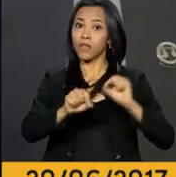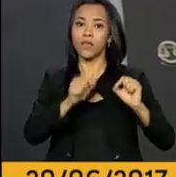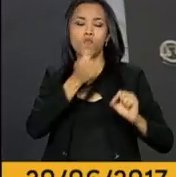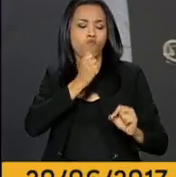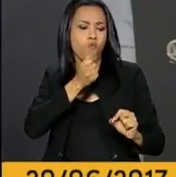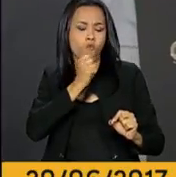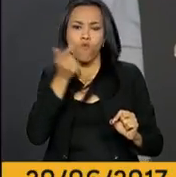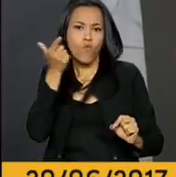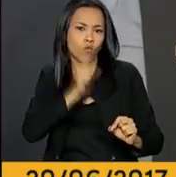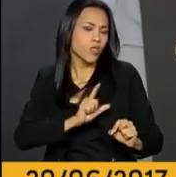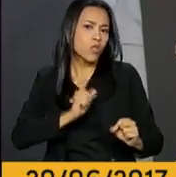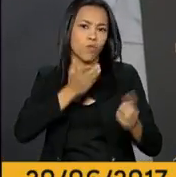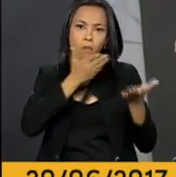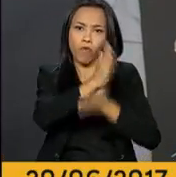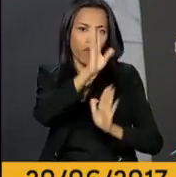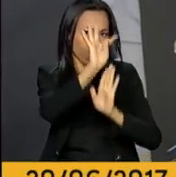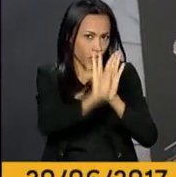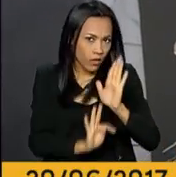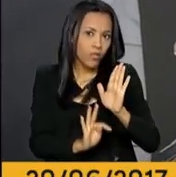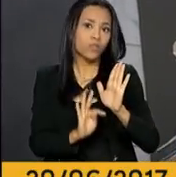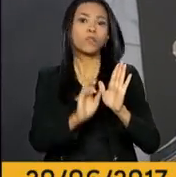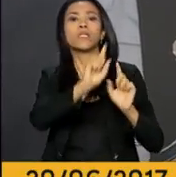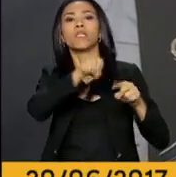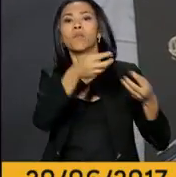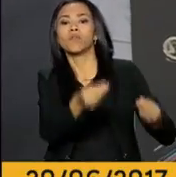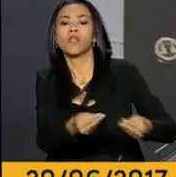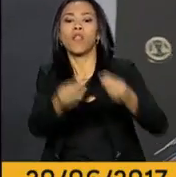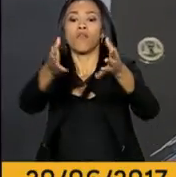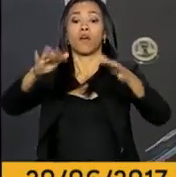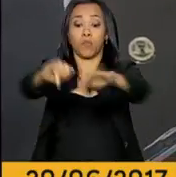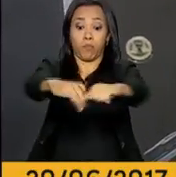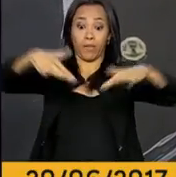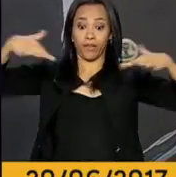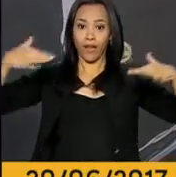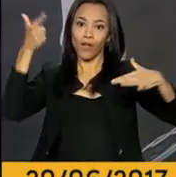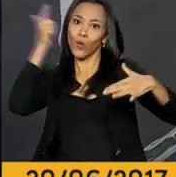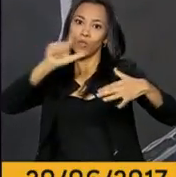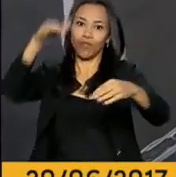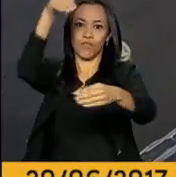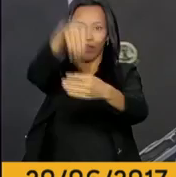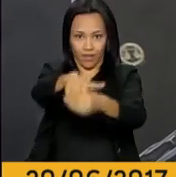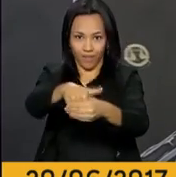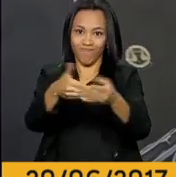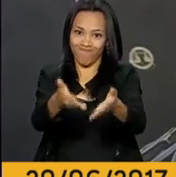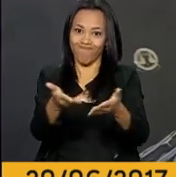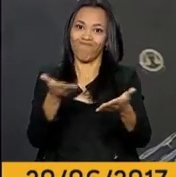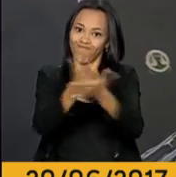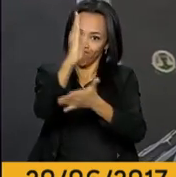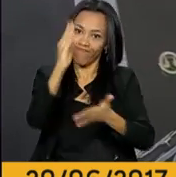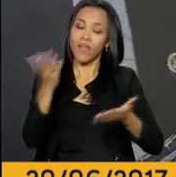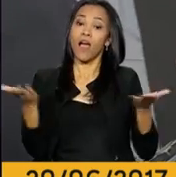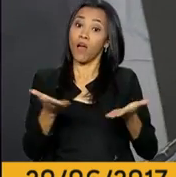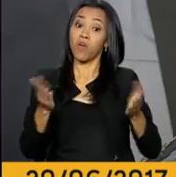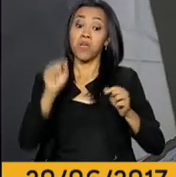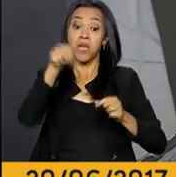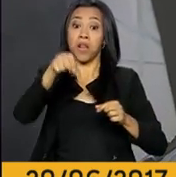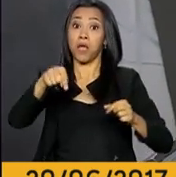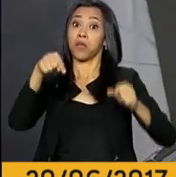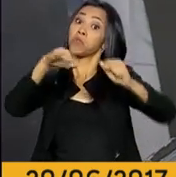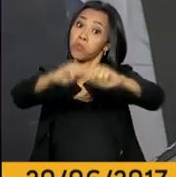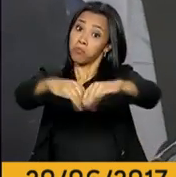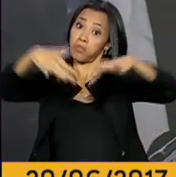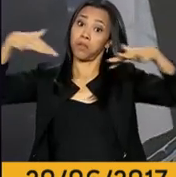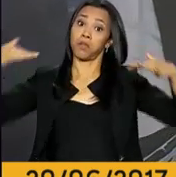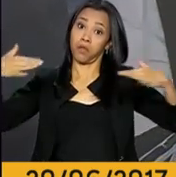votada, não chegou a ser aprovada, né? E depois foi para o plenário, ganhamos com muita facilidade. Então agora vai para o plenário é que vai decidir e